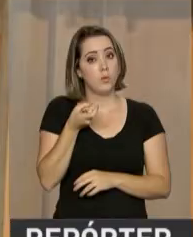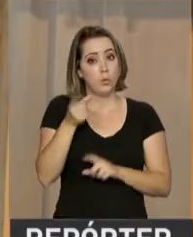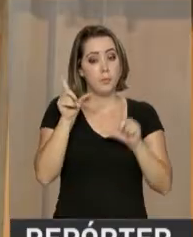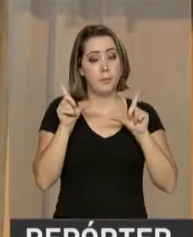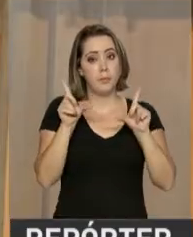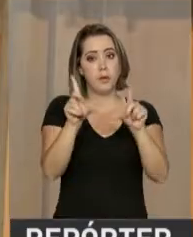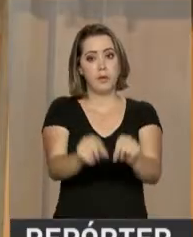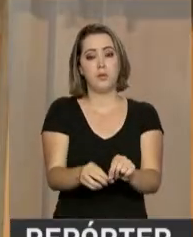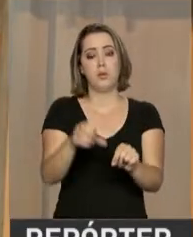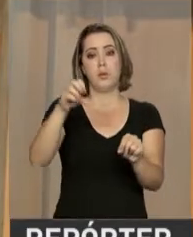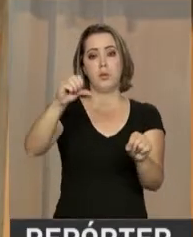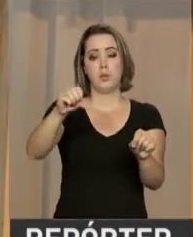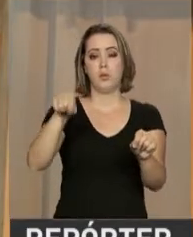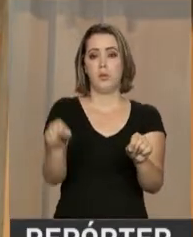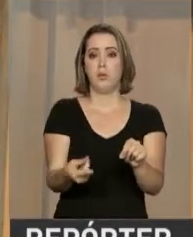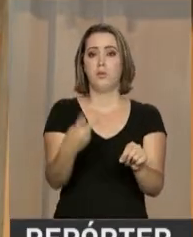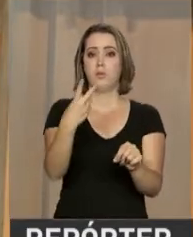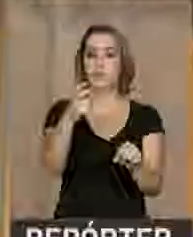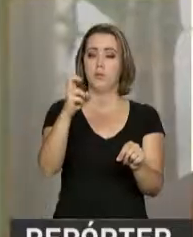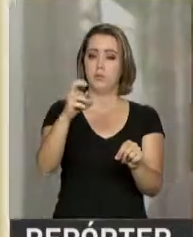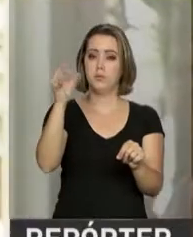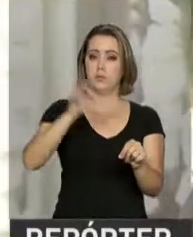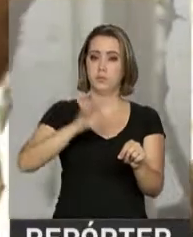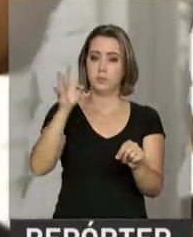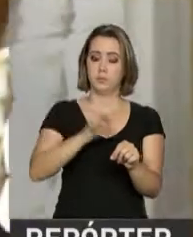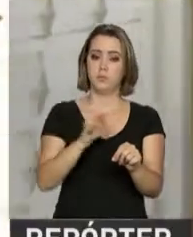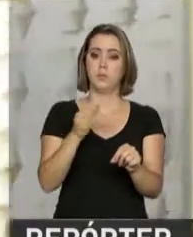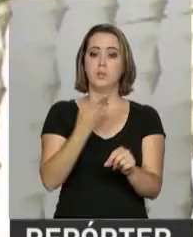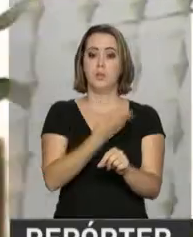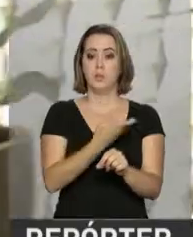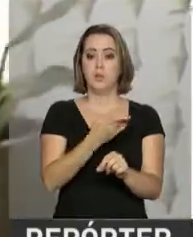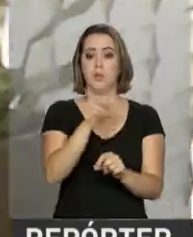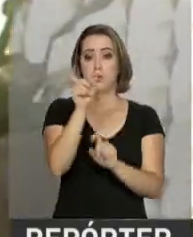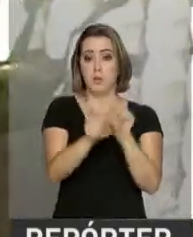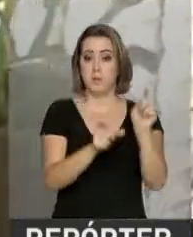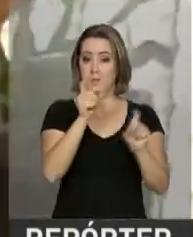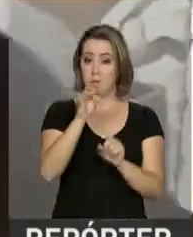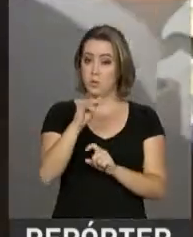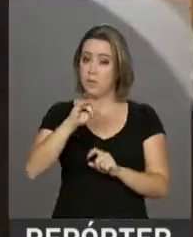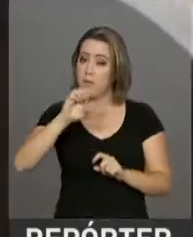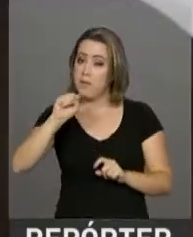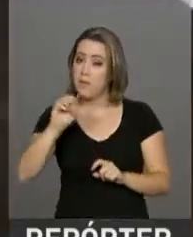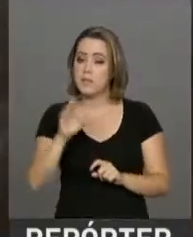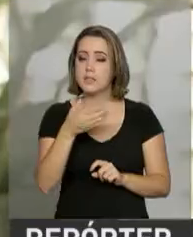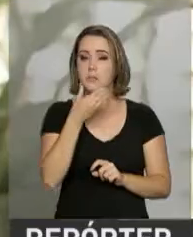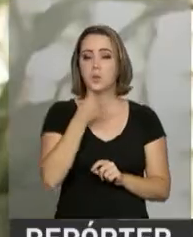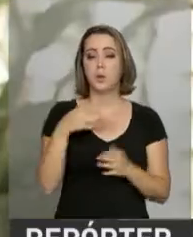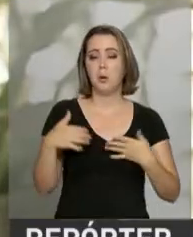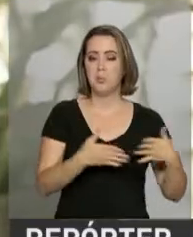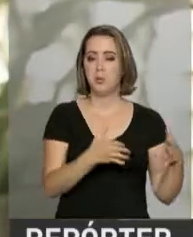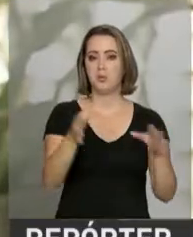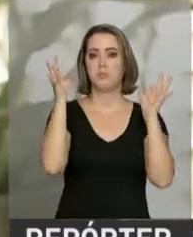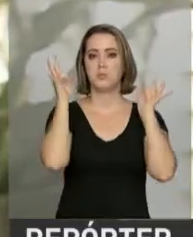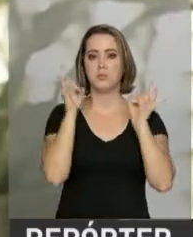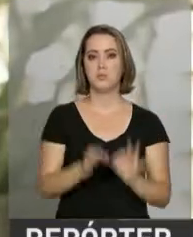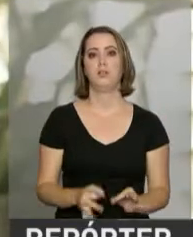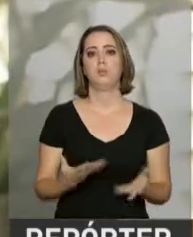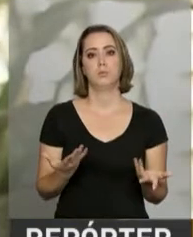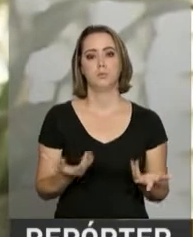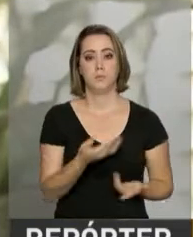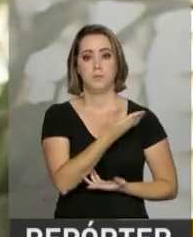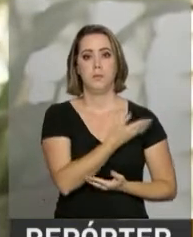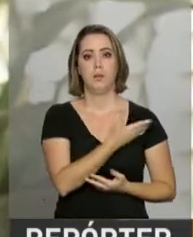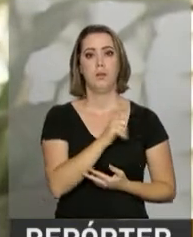menor 9,25 por cento para o assessor econômico da fiesp o caminho é esse há sinais de aumento de